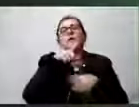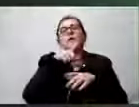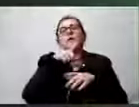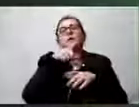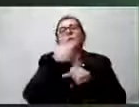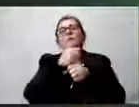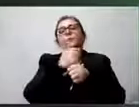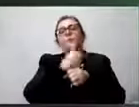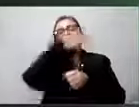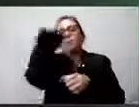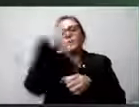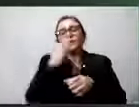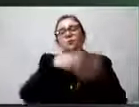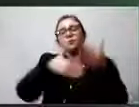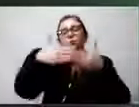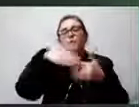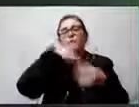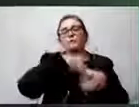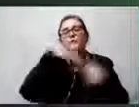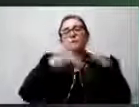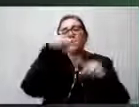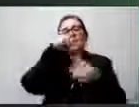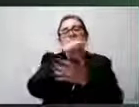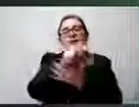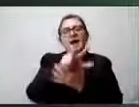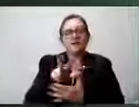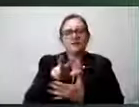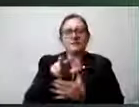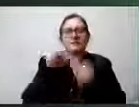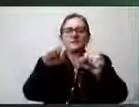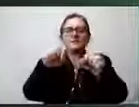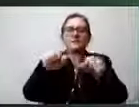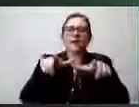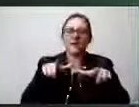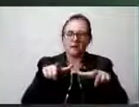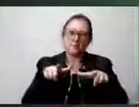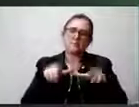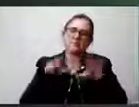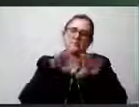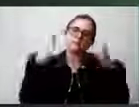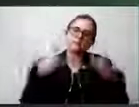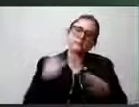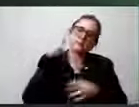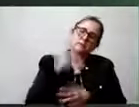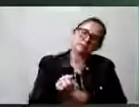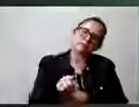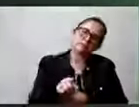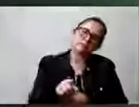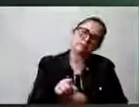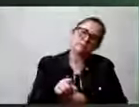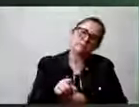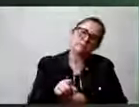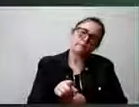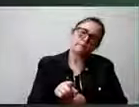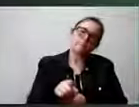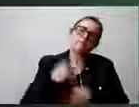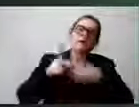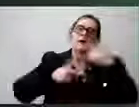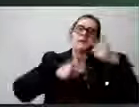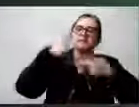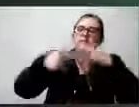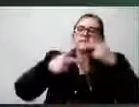que atuam nessa área. E aí o que a gente vê dessa mesa é exatamente isso. As coisas se falam, né?